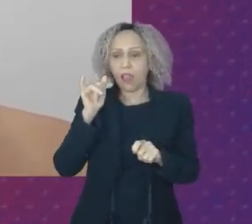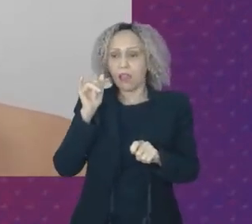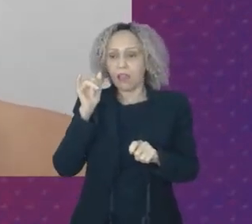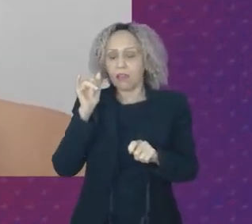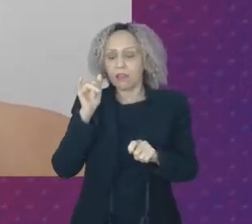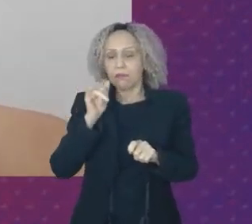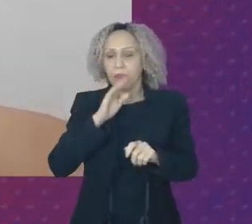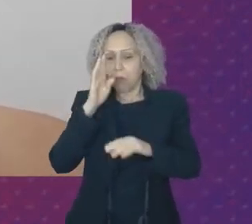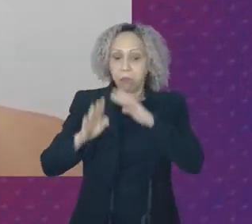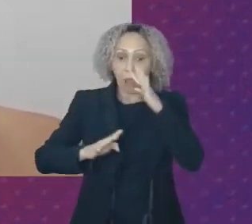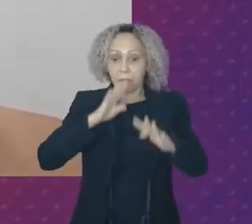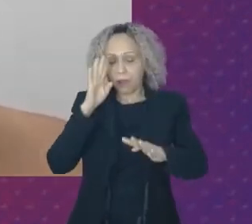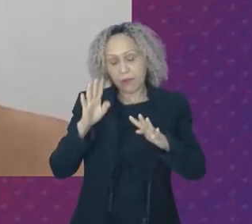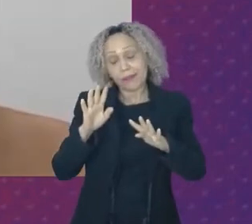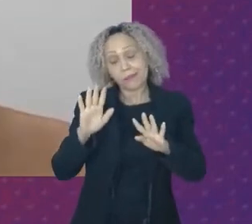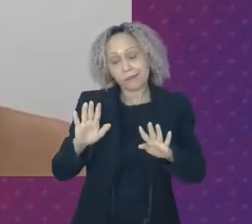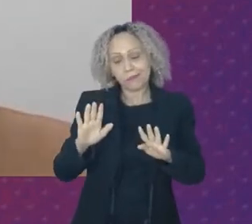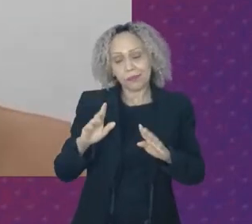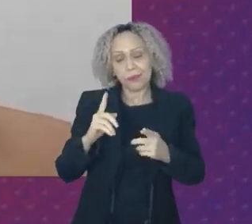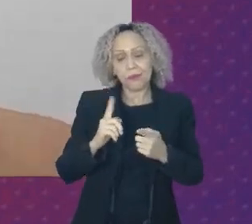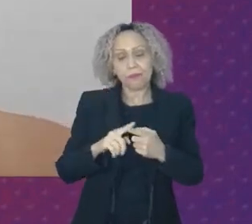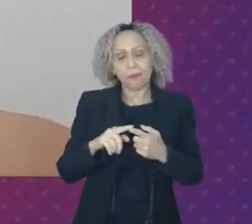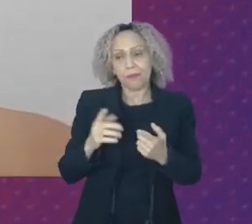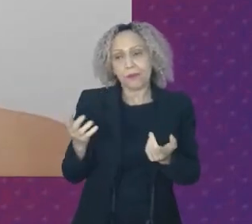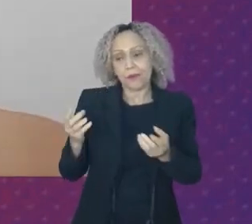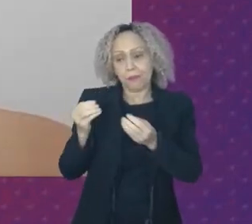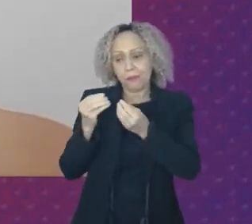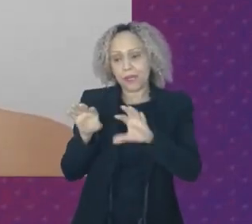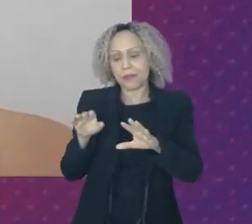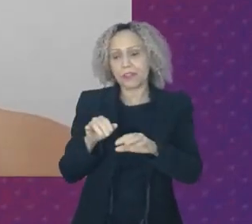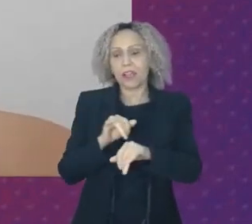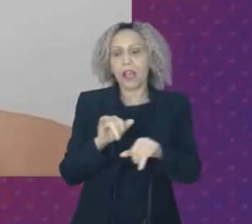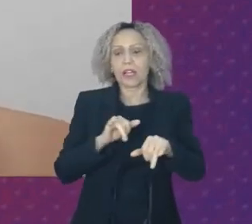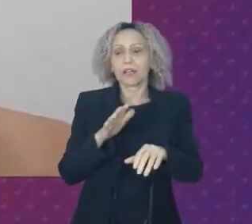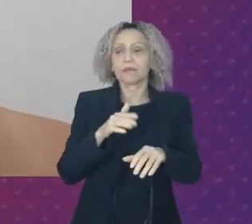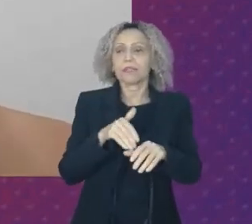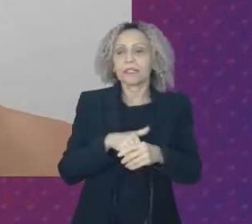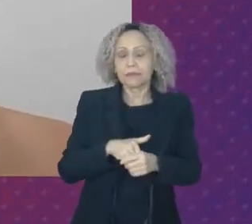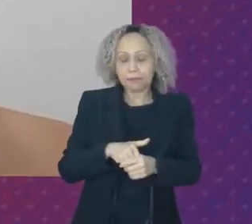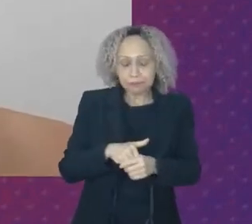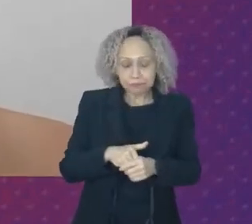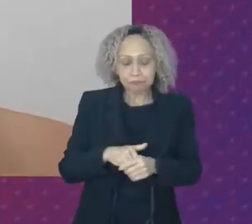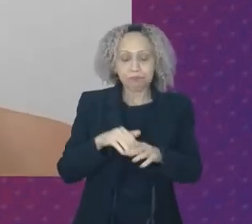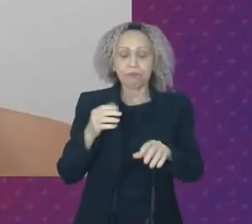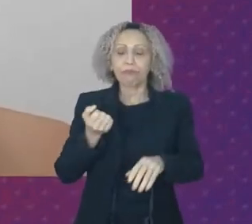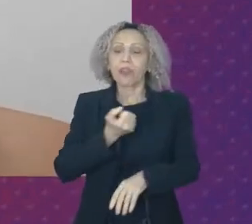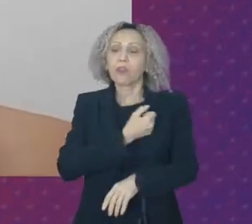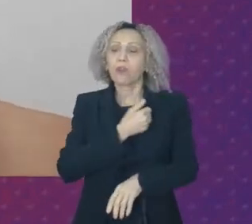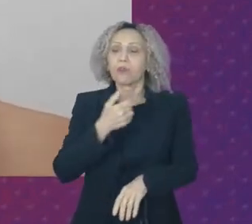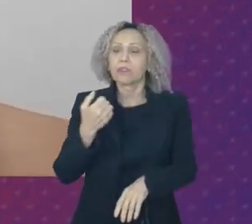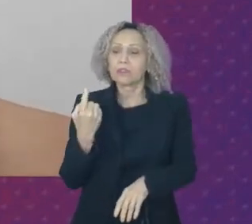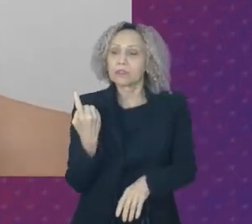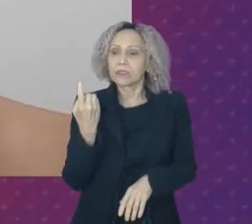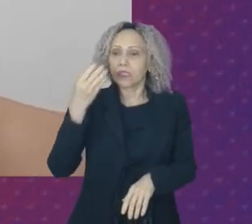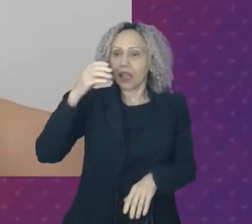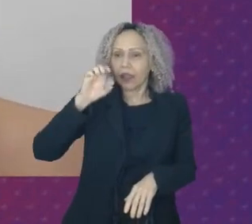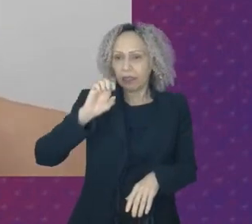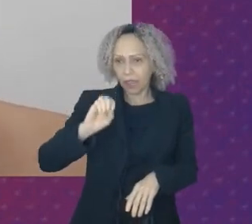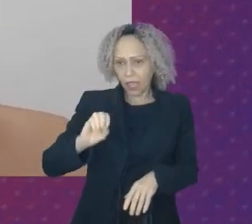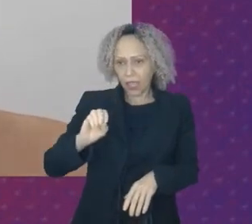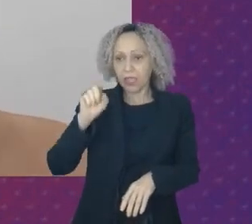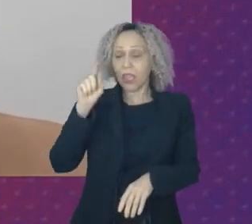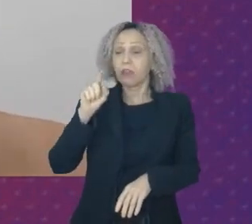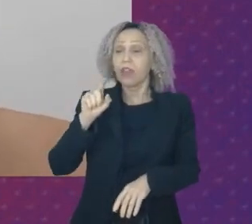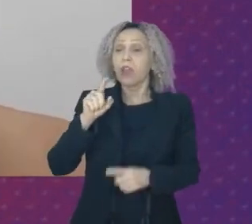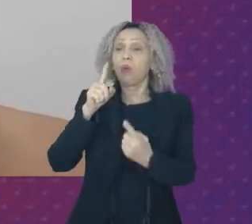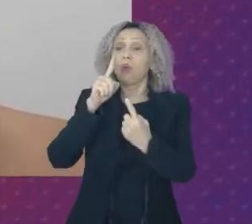campanha. O décimo arquétipo que a gente pode utilizar para construir essa comunicação de campanha é o do